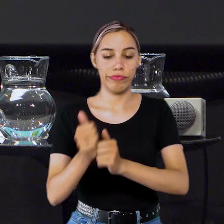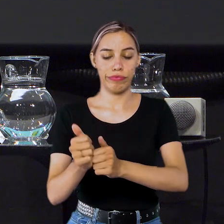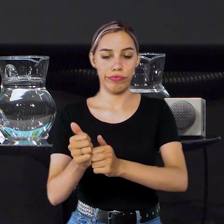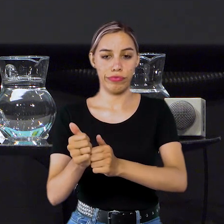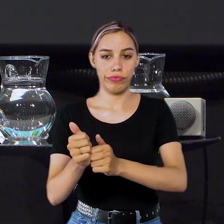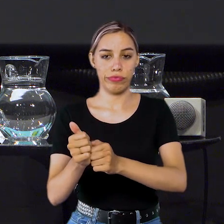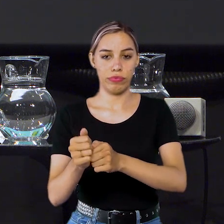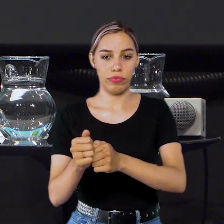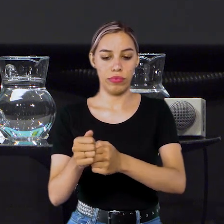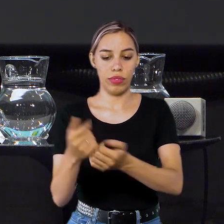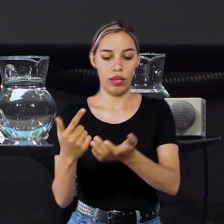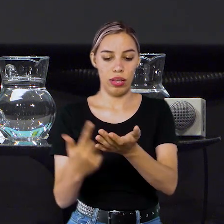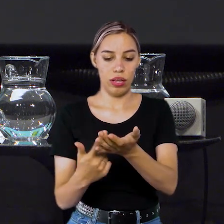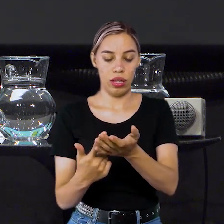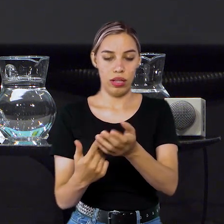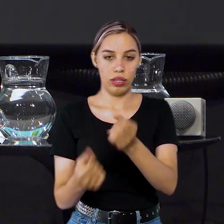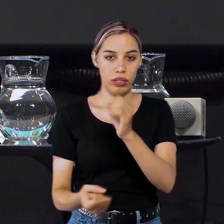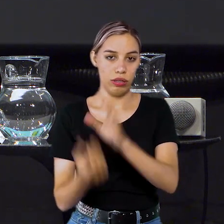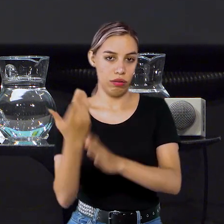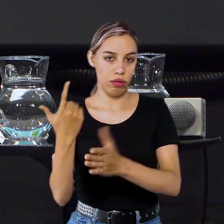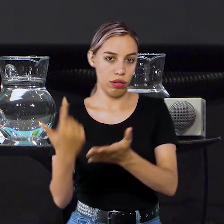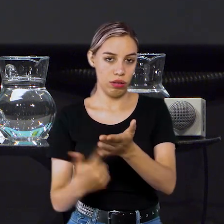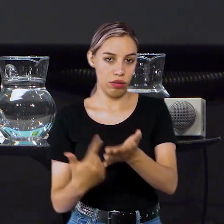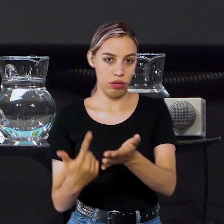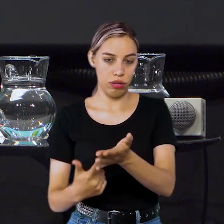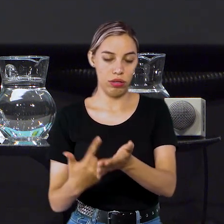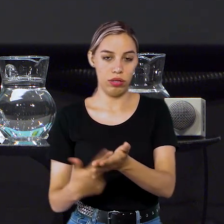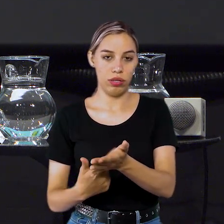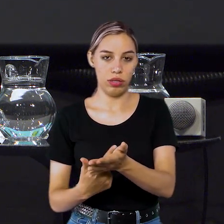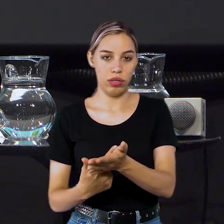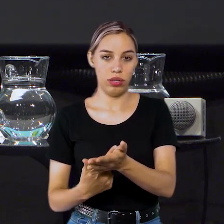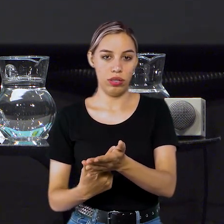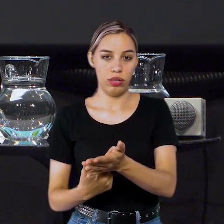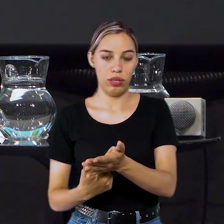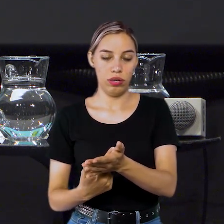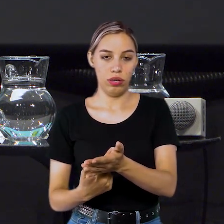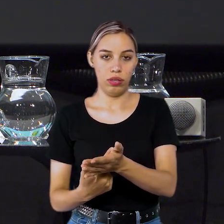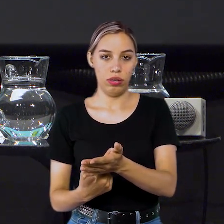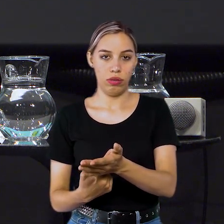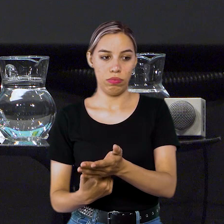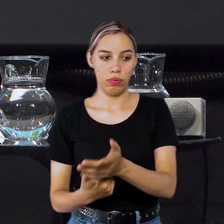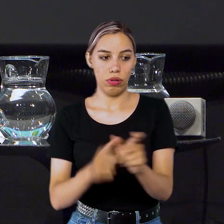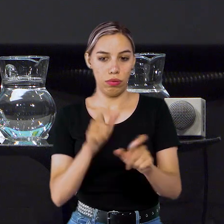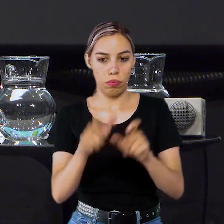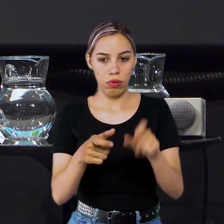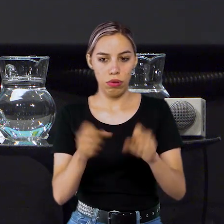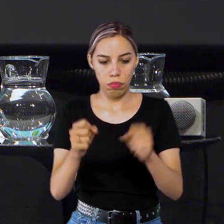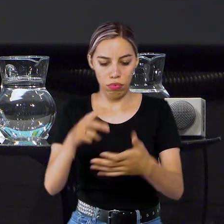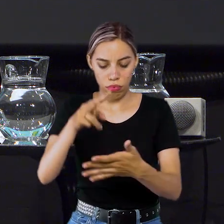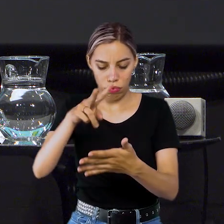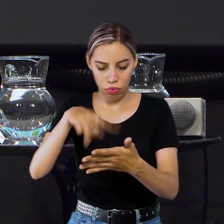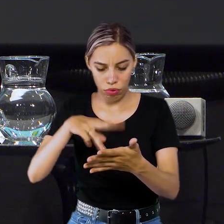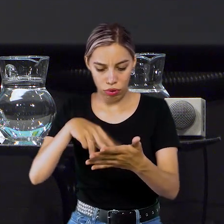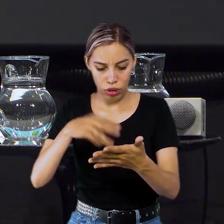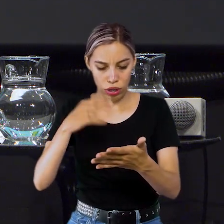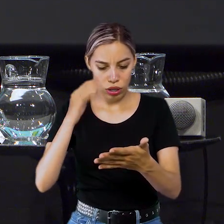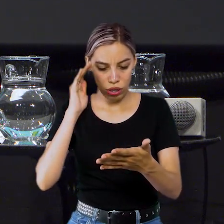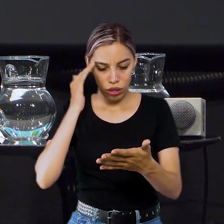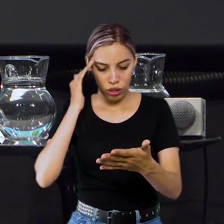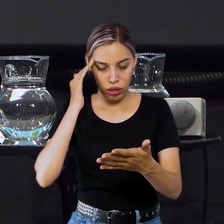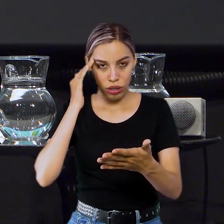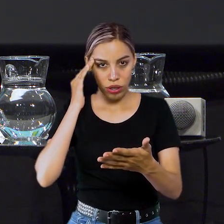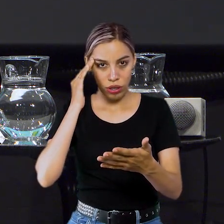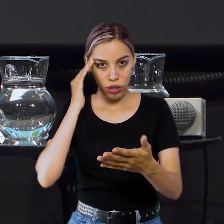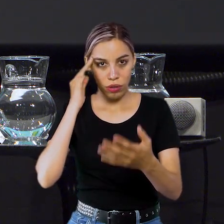trazer o livro, esse livro para que as pessoas possam ler,